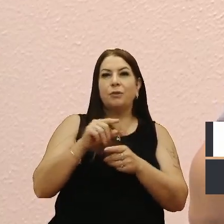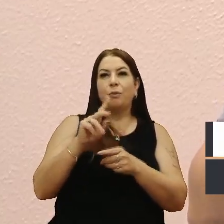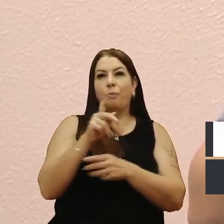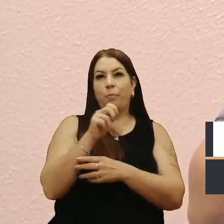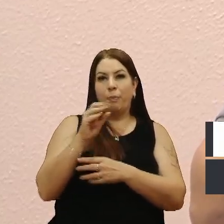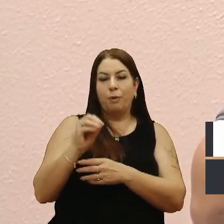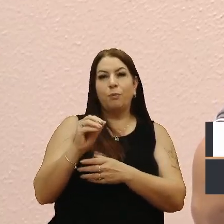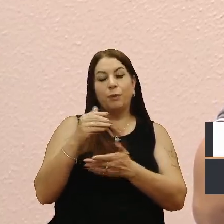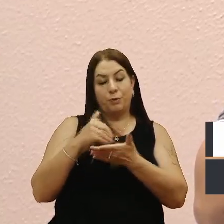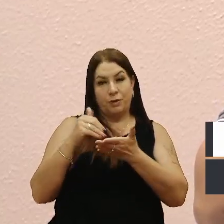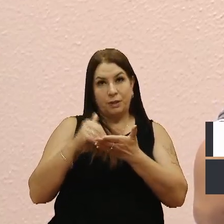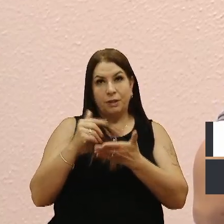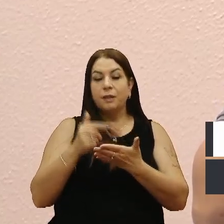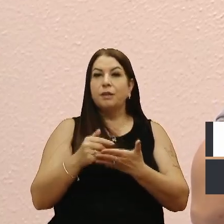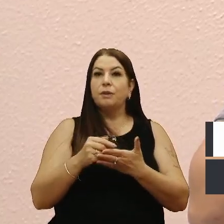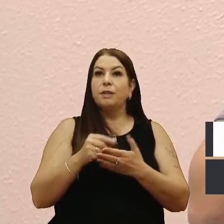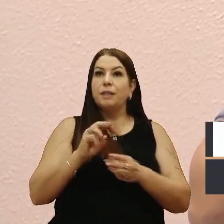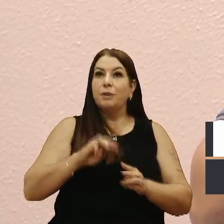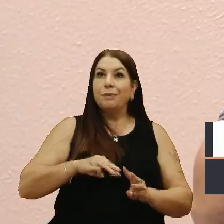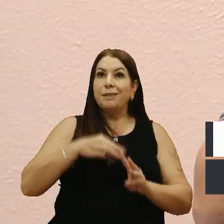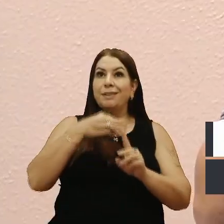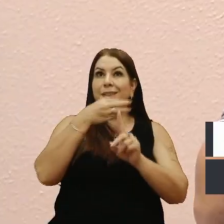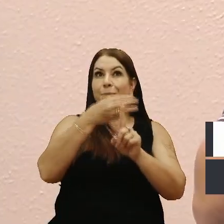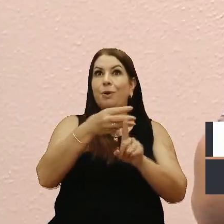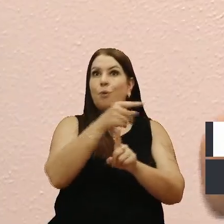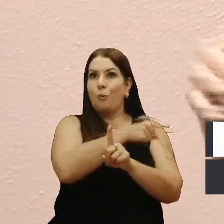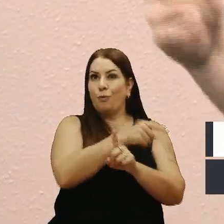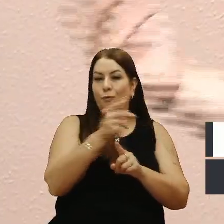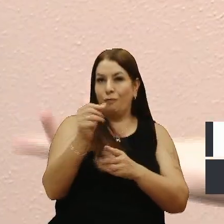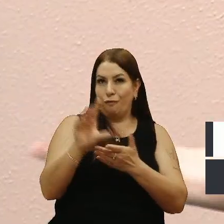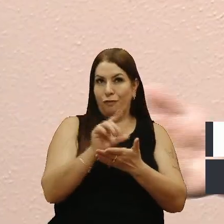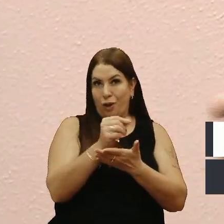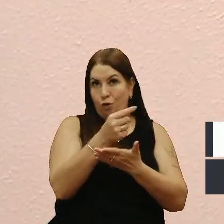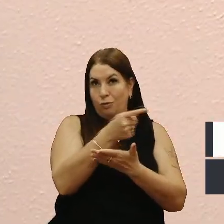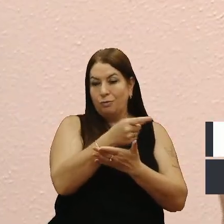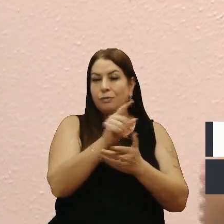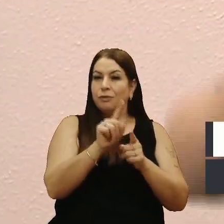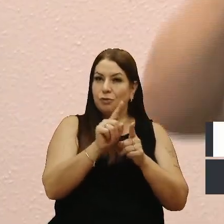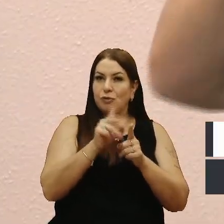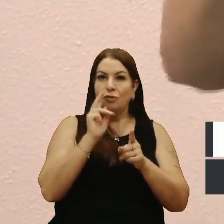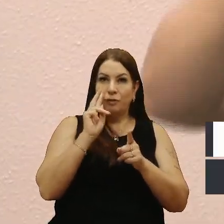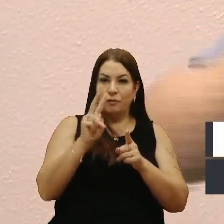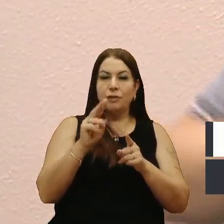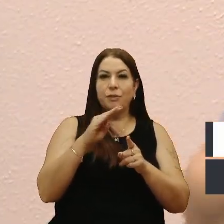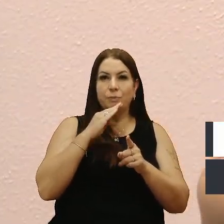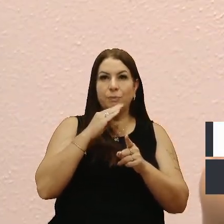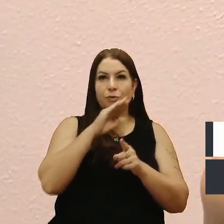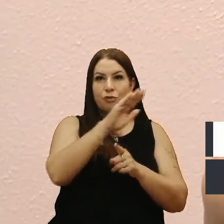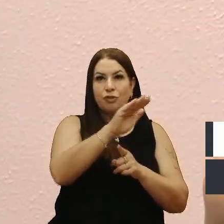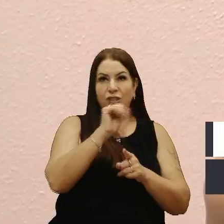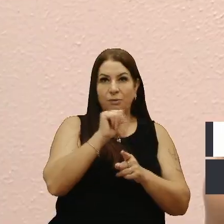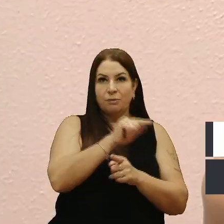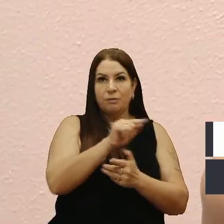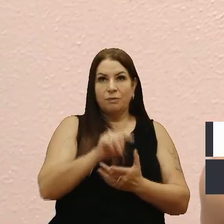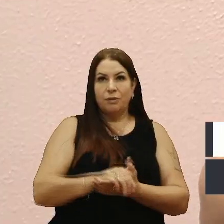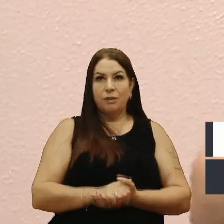o valor repassado à Guarda Municipal, justamente já prevendo, o vereador Bortola, a nomeação dos